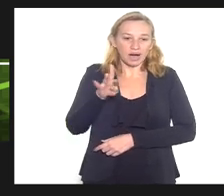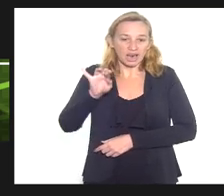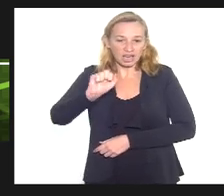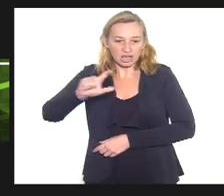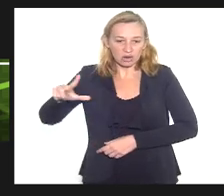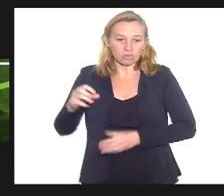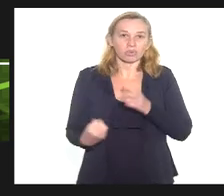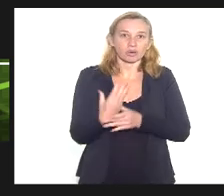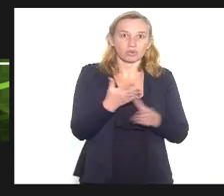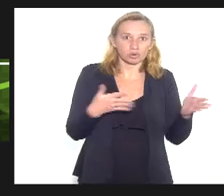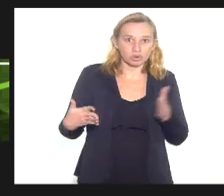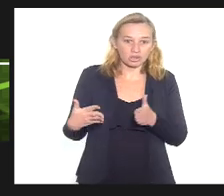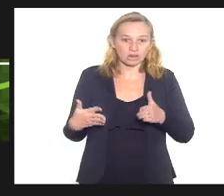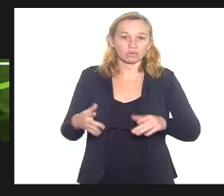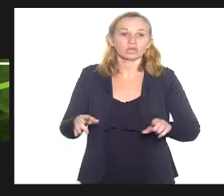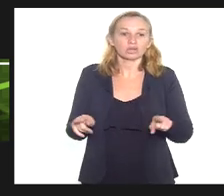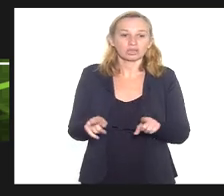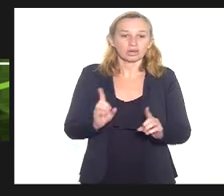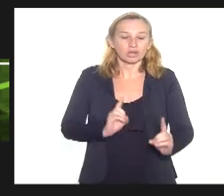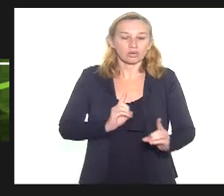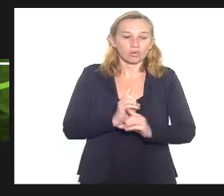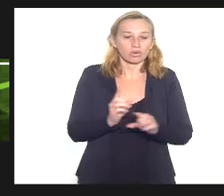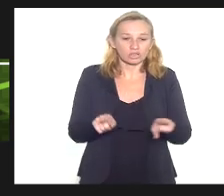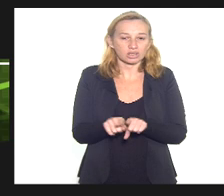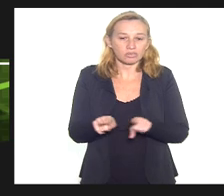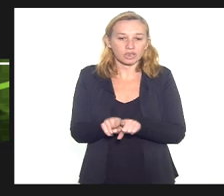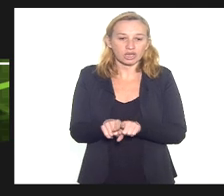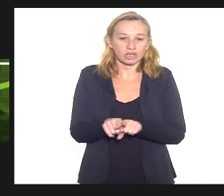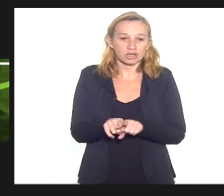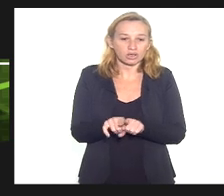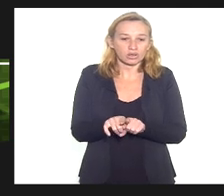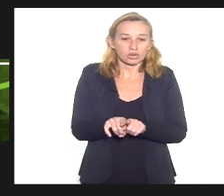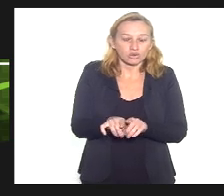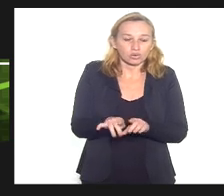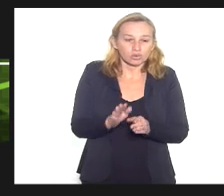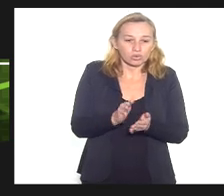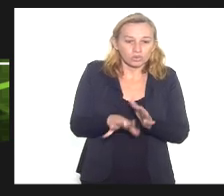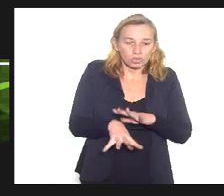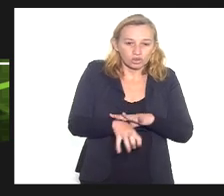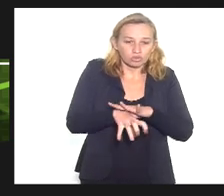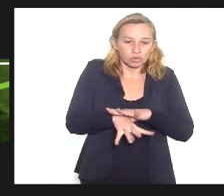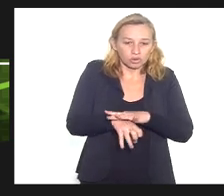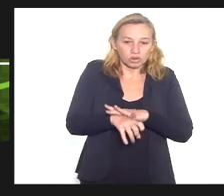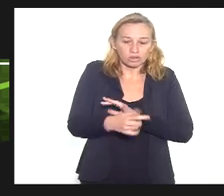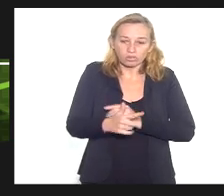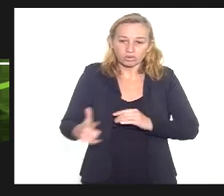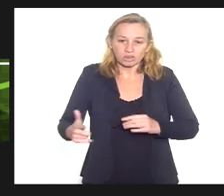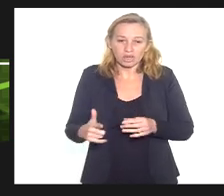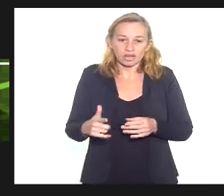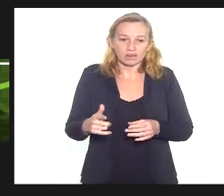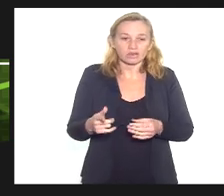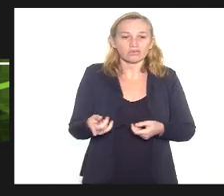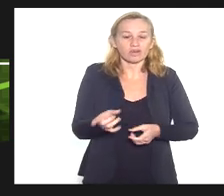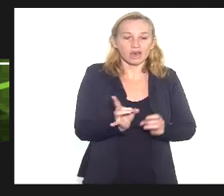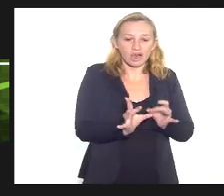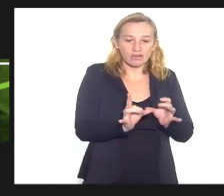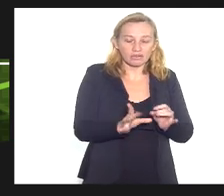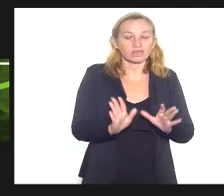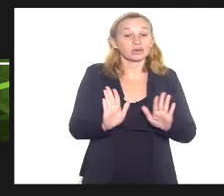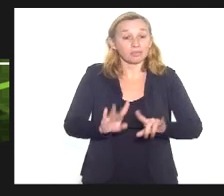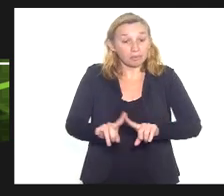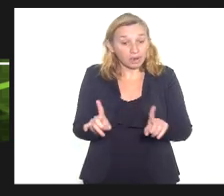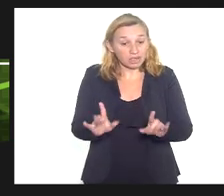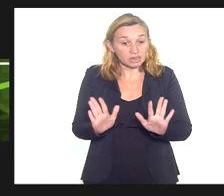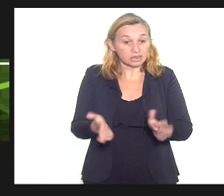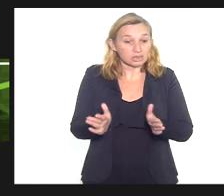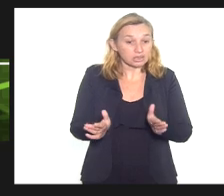para a produção. Ainda encontra-se na fase de exploração, não teve ainda sua declaração de comercialidade, e nós